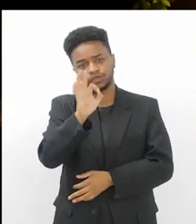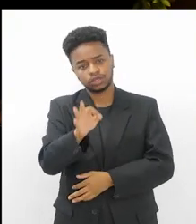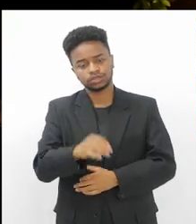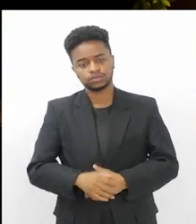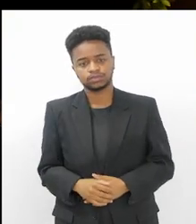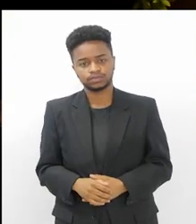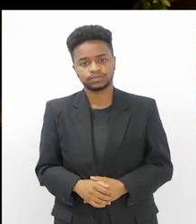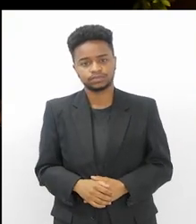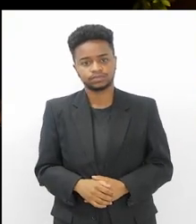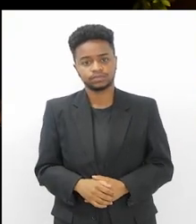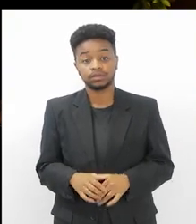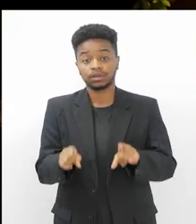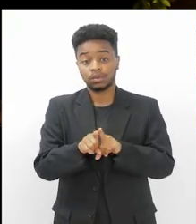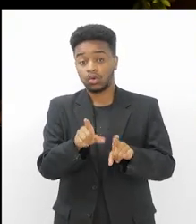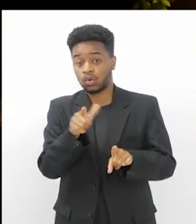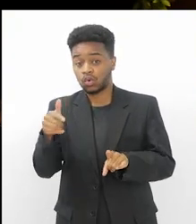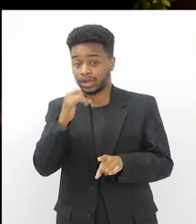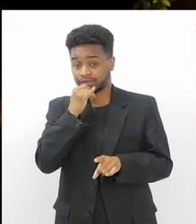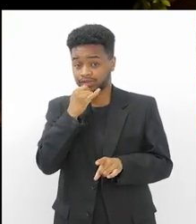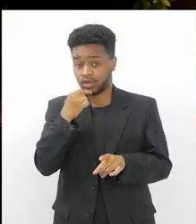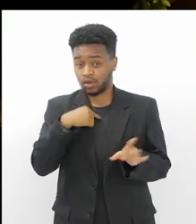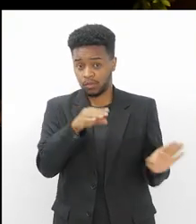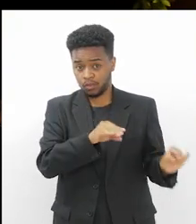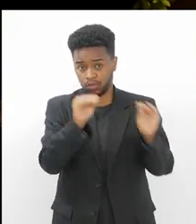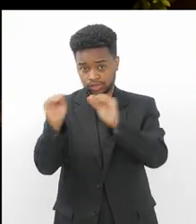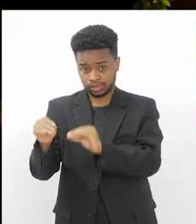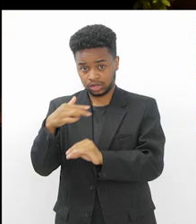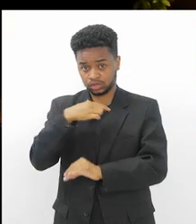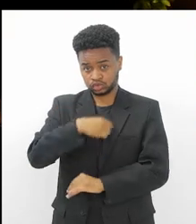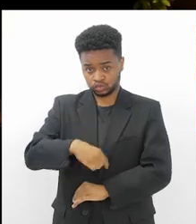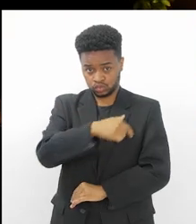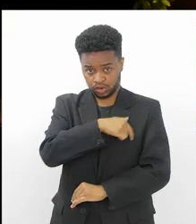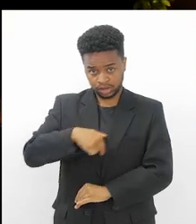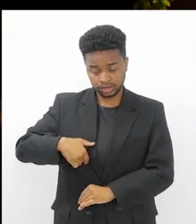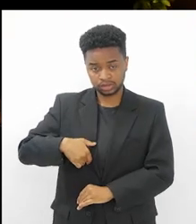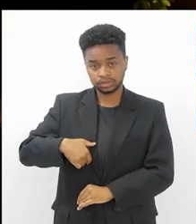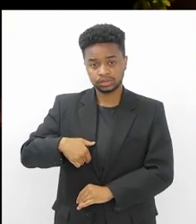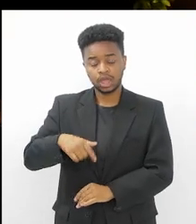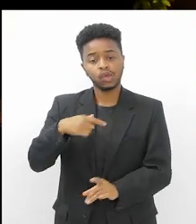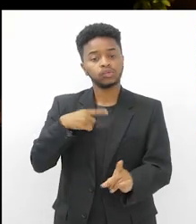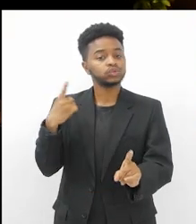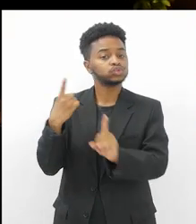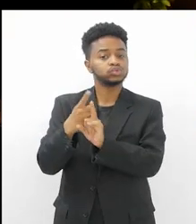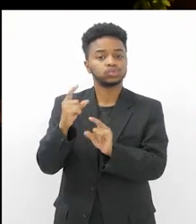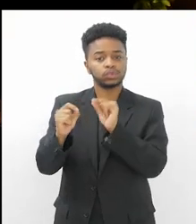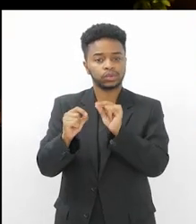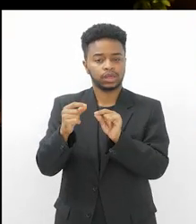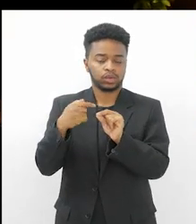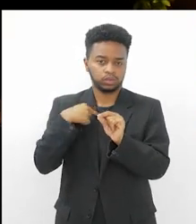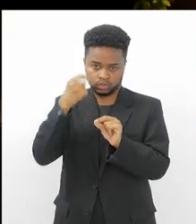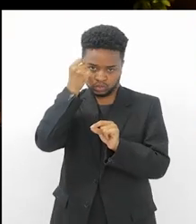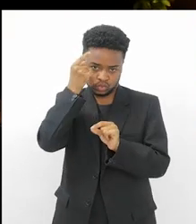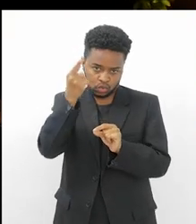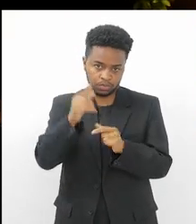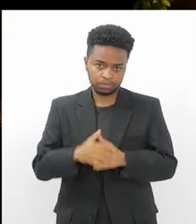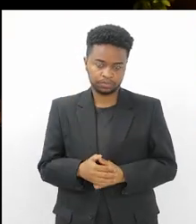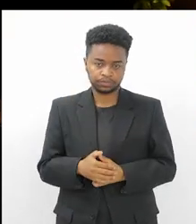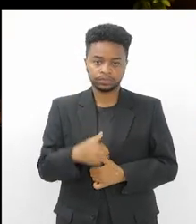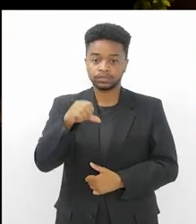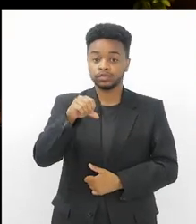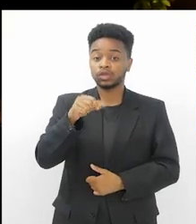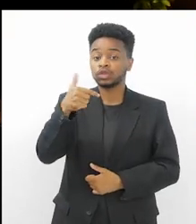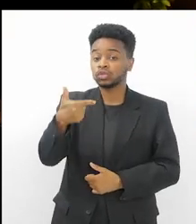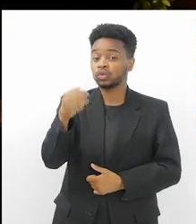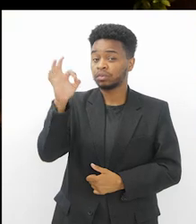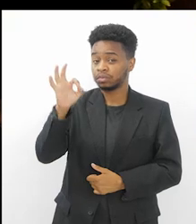são complicadíssimas. Um outro exemplo, quando eu mudei para a Suécia, eu descobri, ou